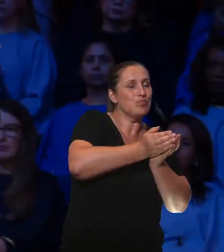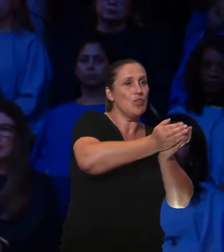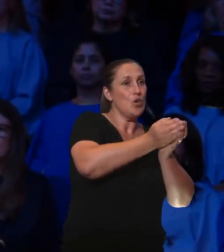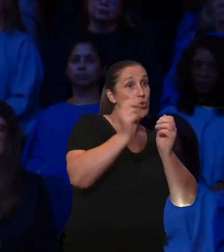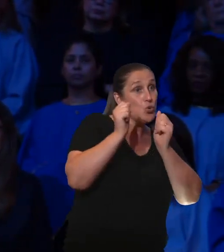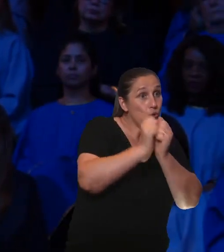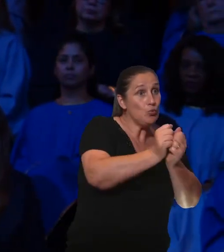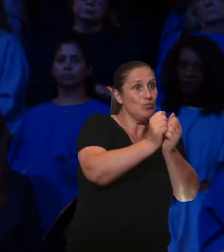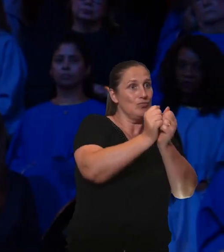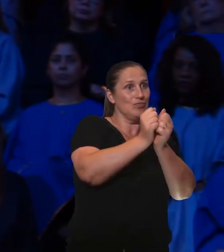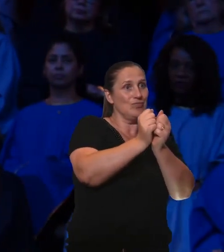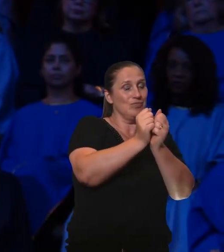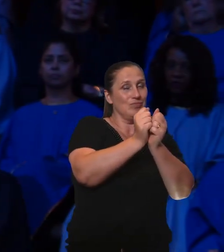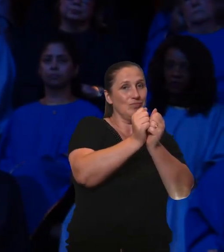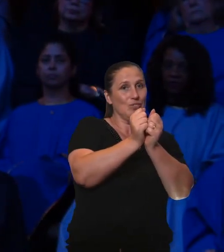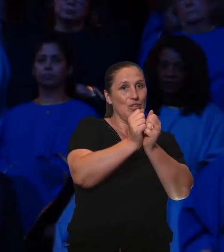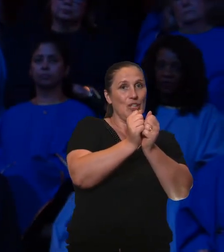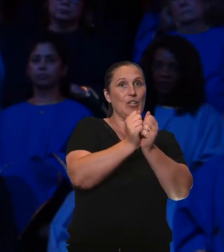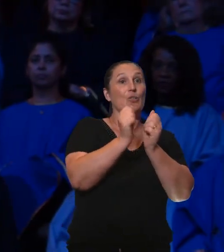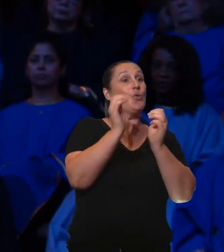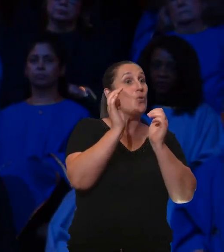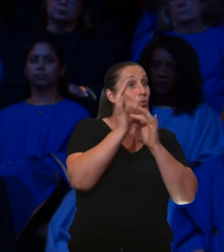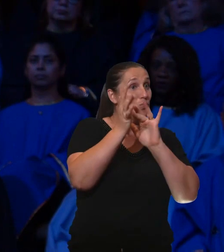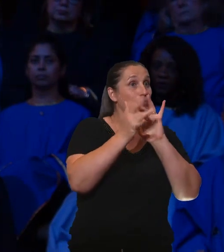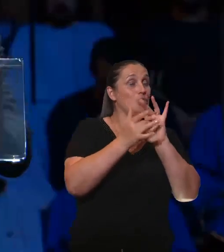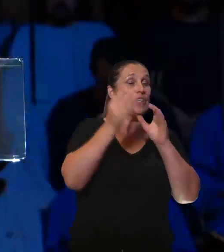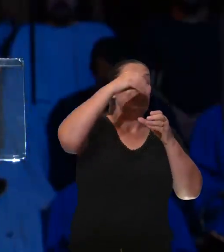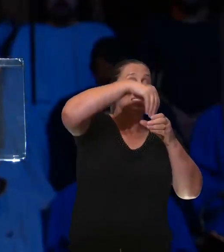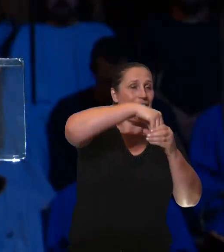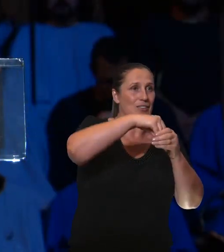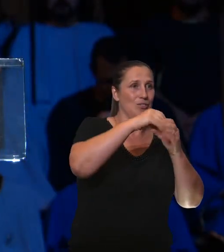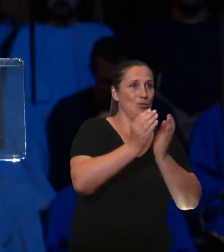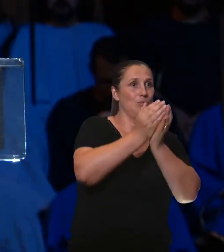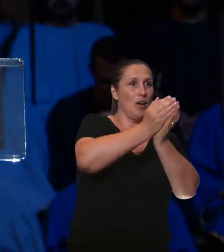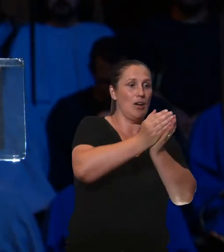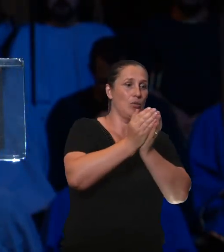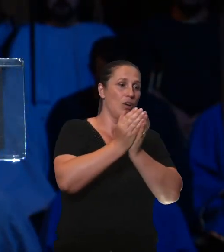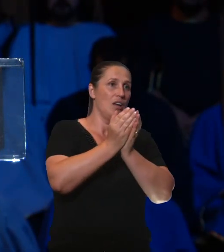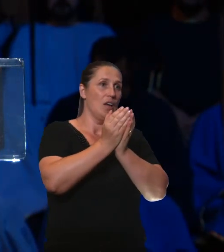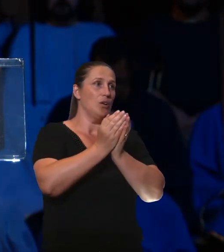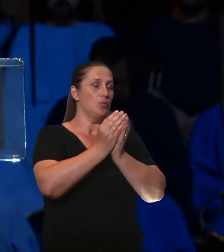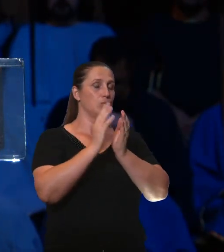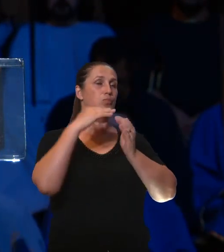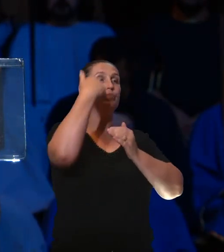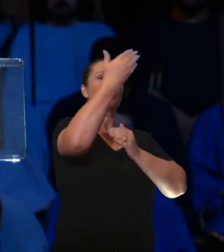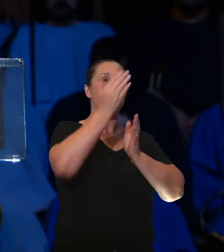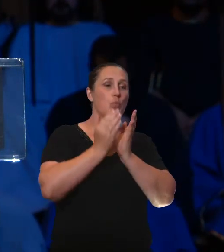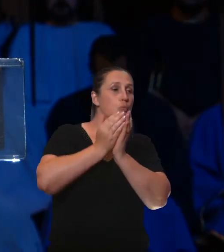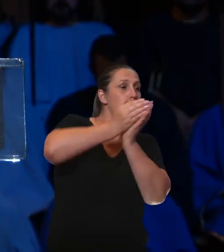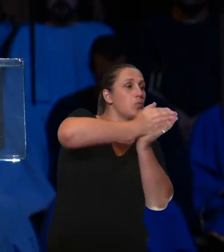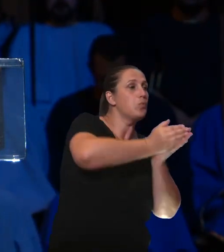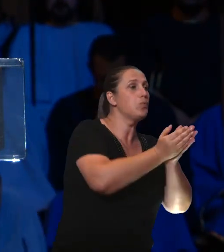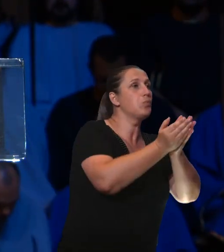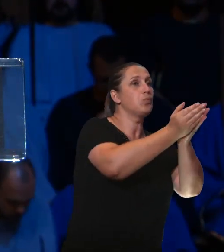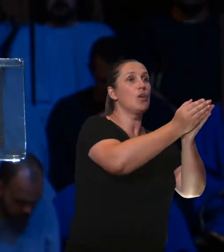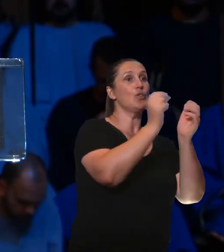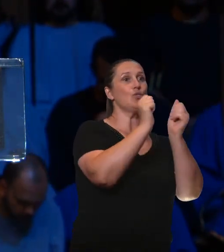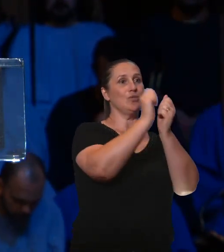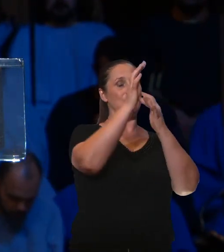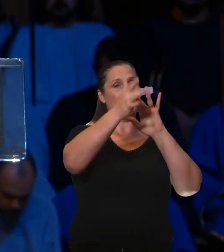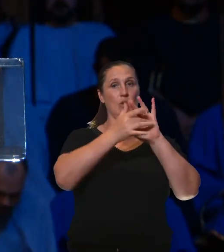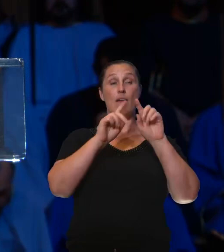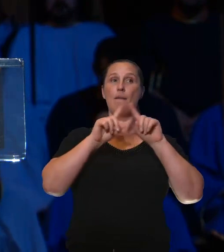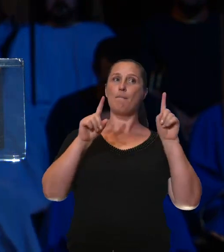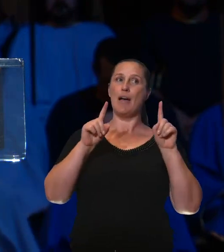com Ele, estar no barco com Ele, atravessar os caminhos com Ele. Mas